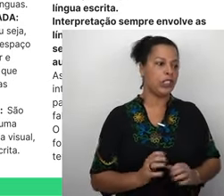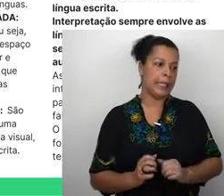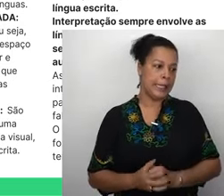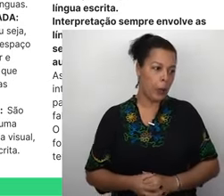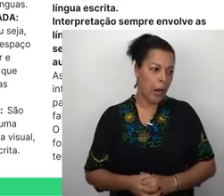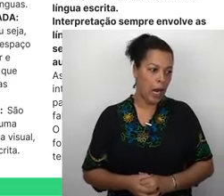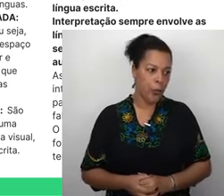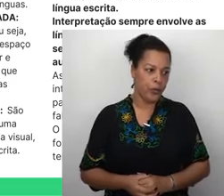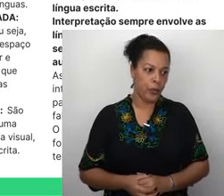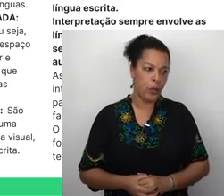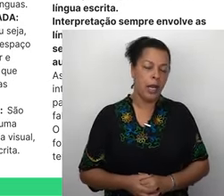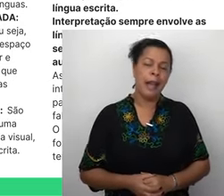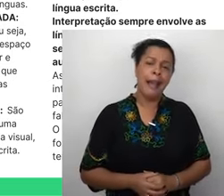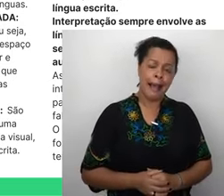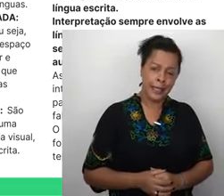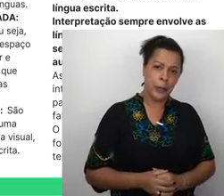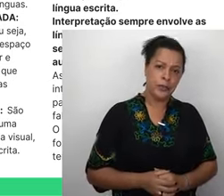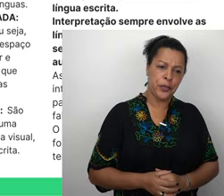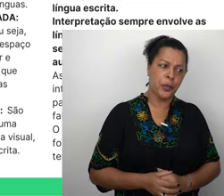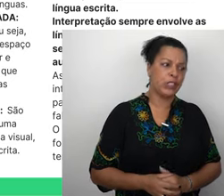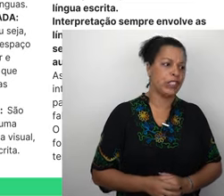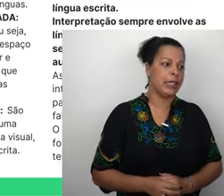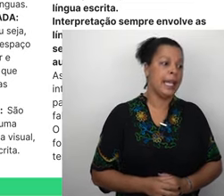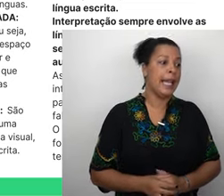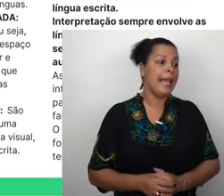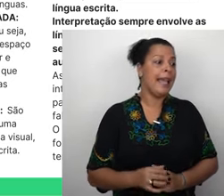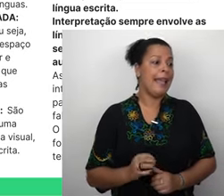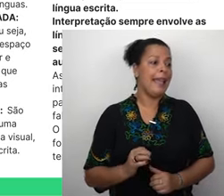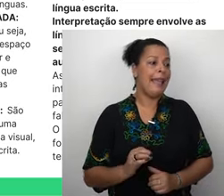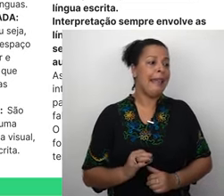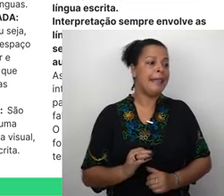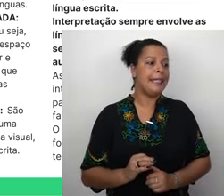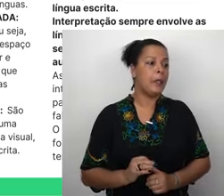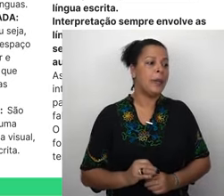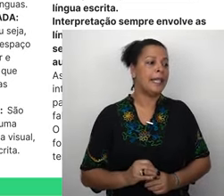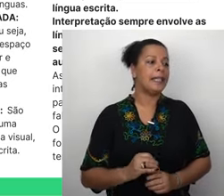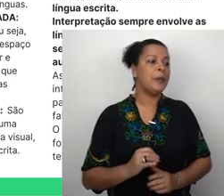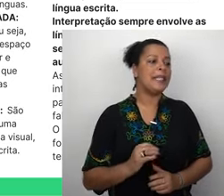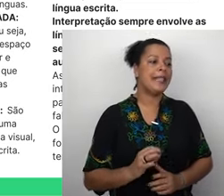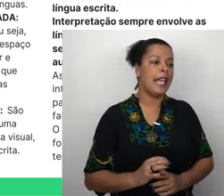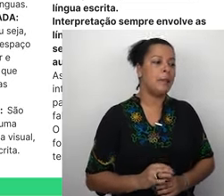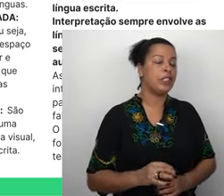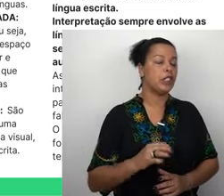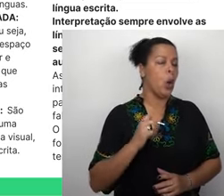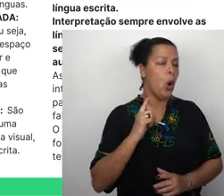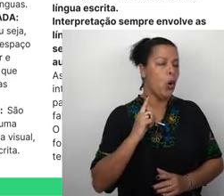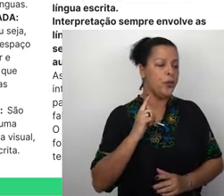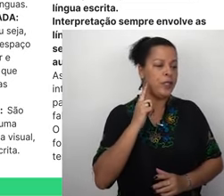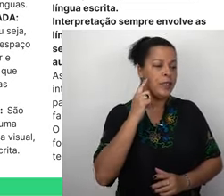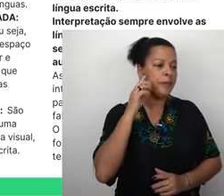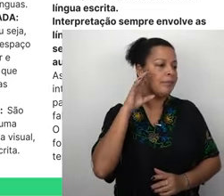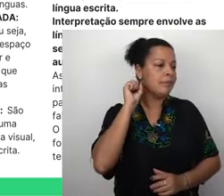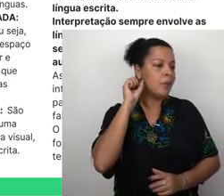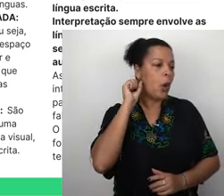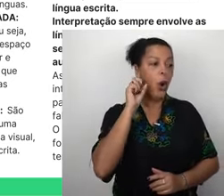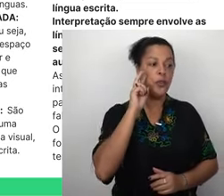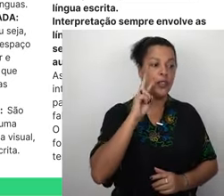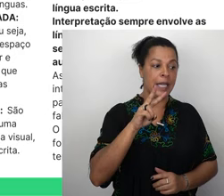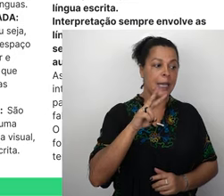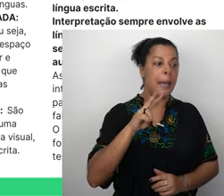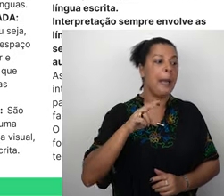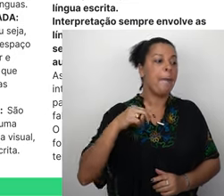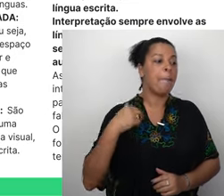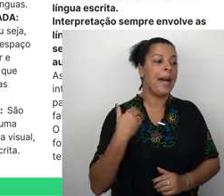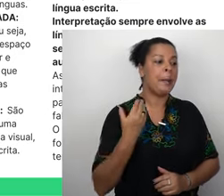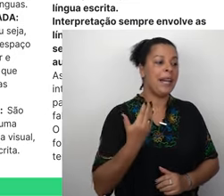Língua fonte e língua alvo. A língua fonte é a língua que o intérprete ouve